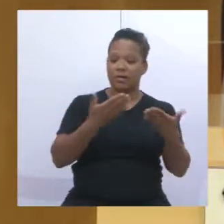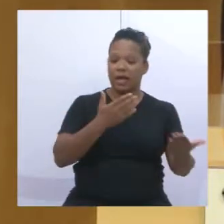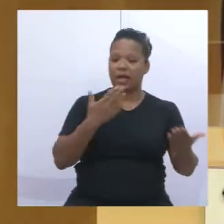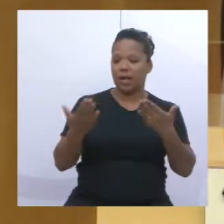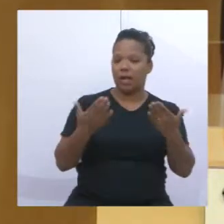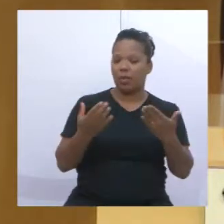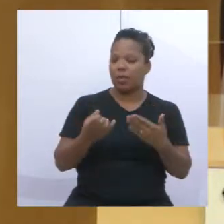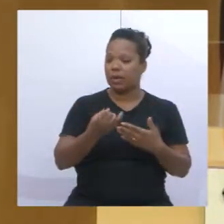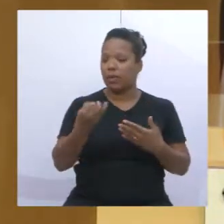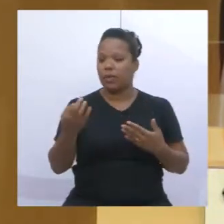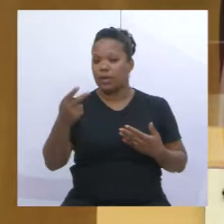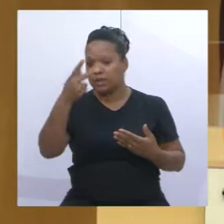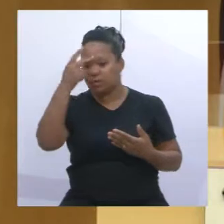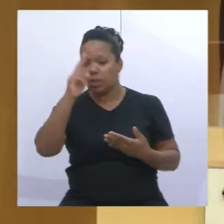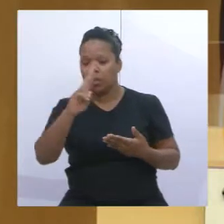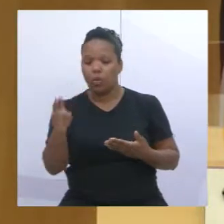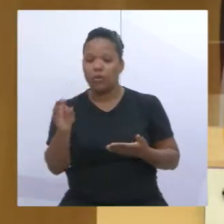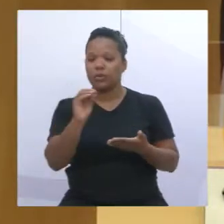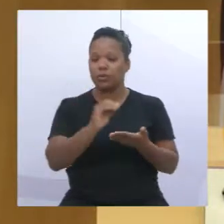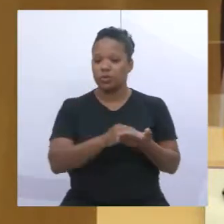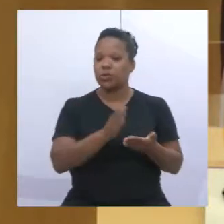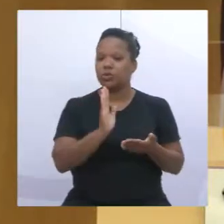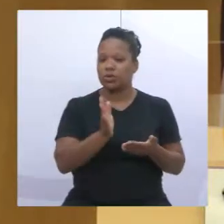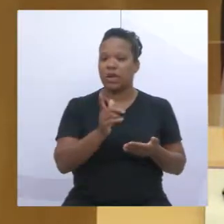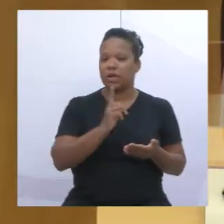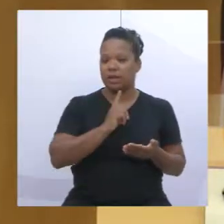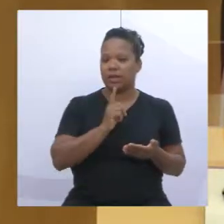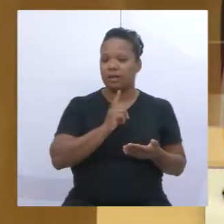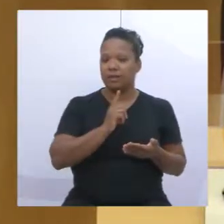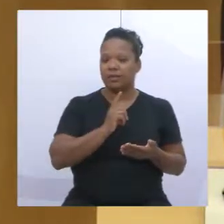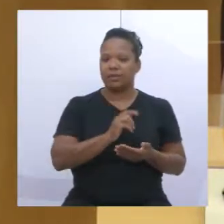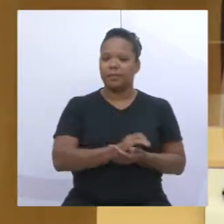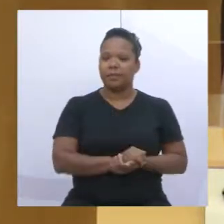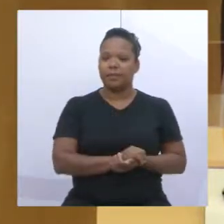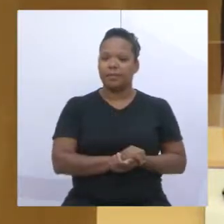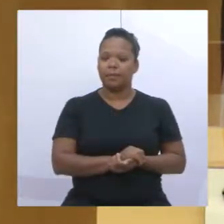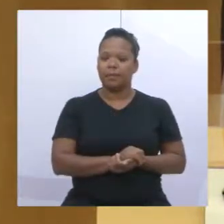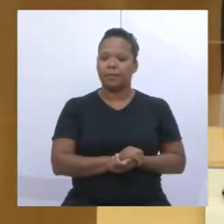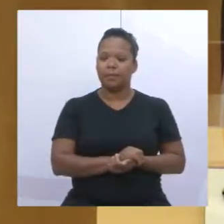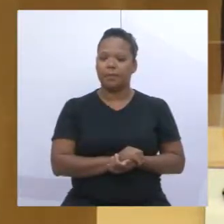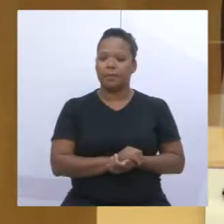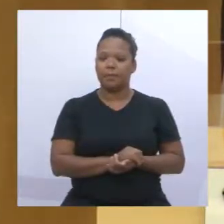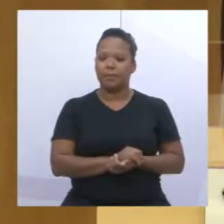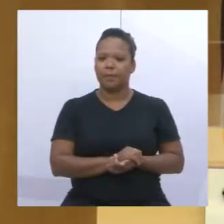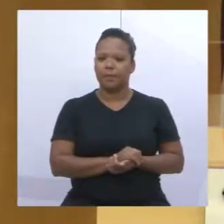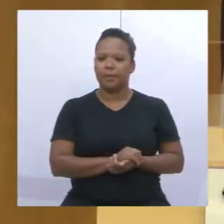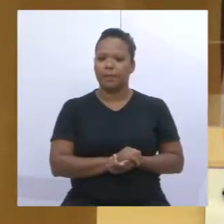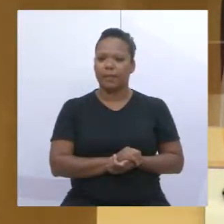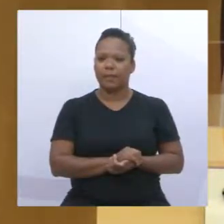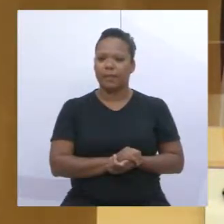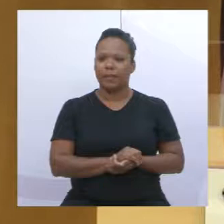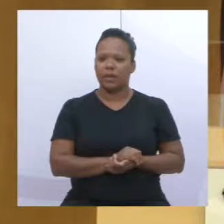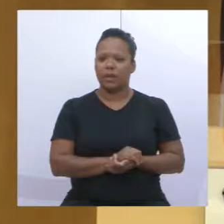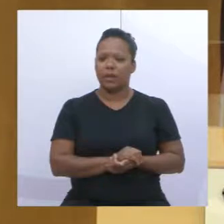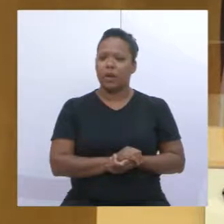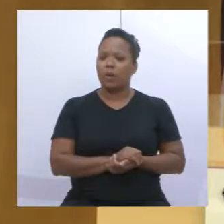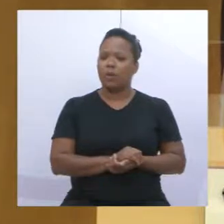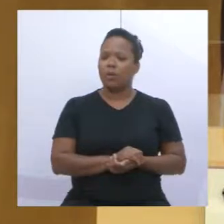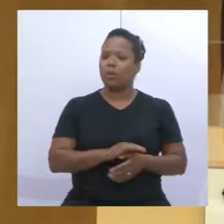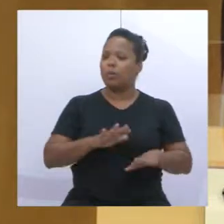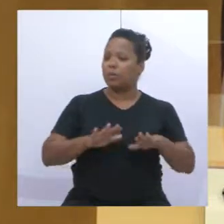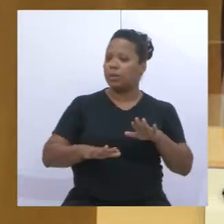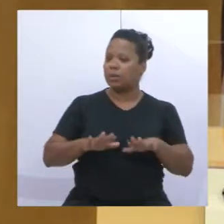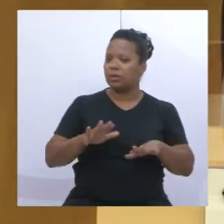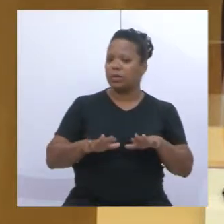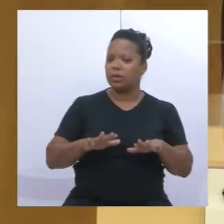seja, a impossibilidade da previsão da demanda de medicamentos poderia gerar